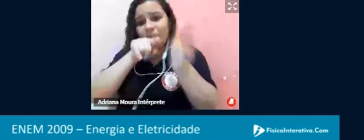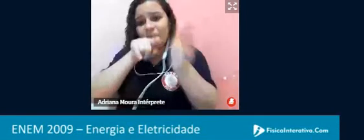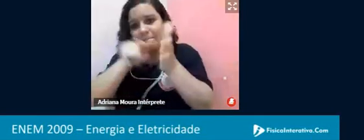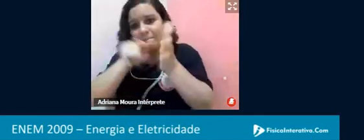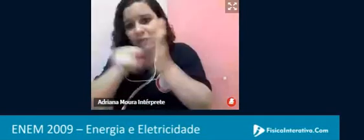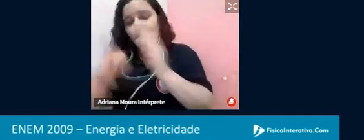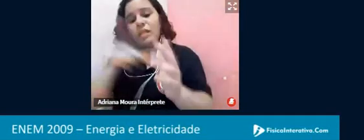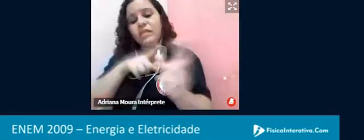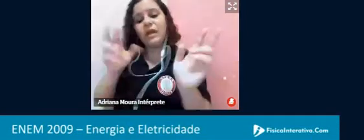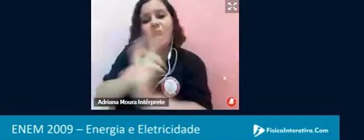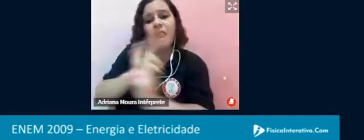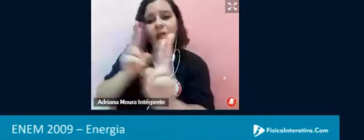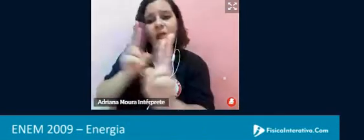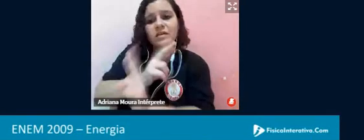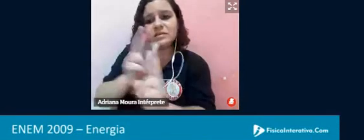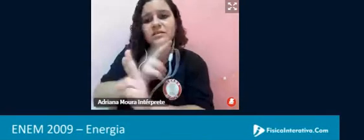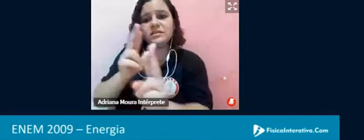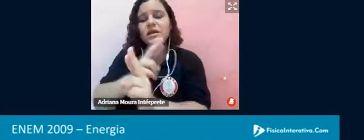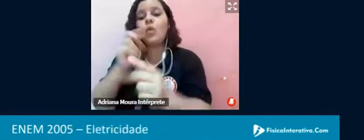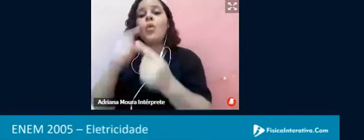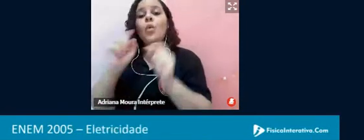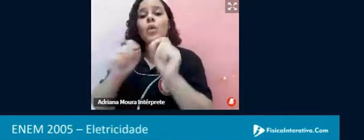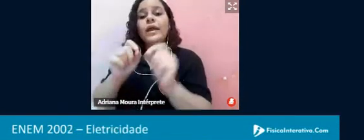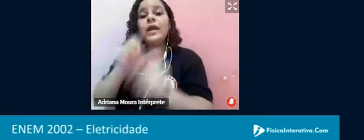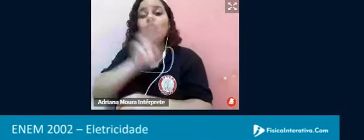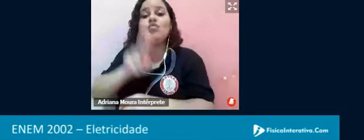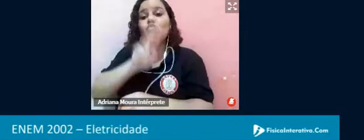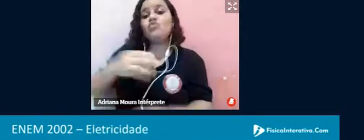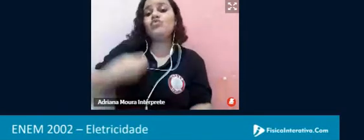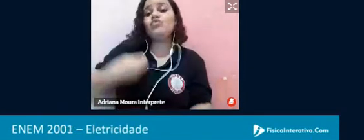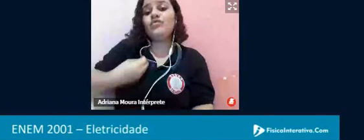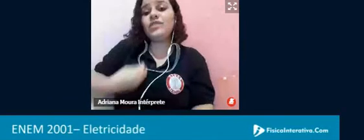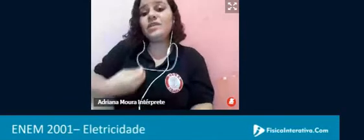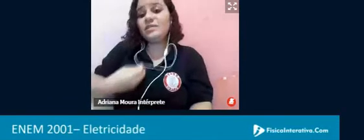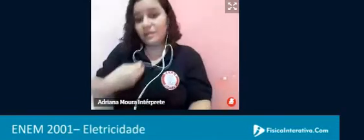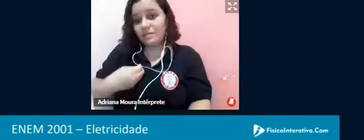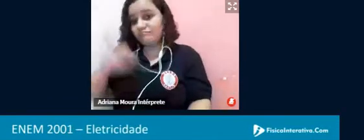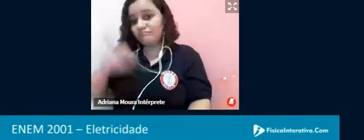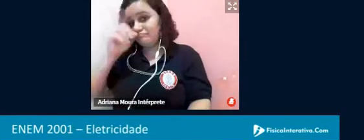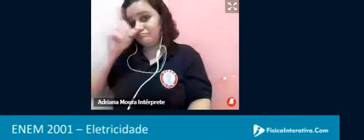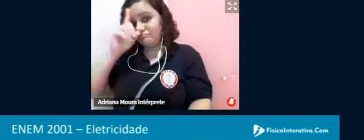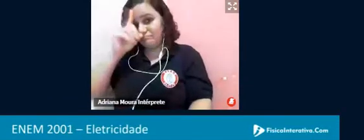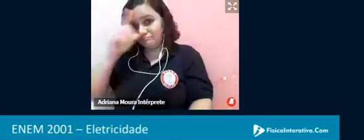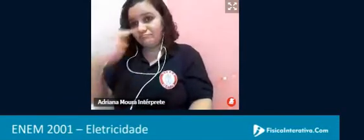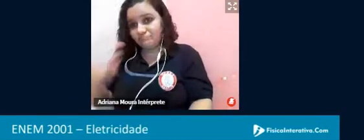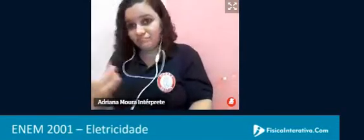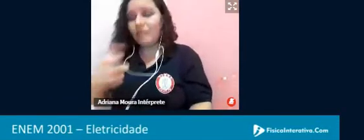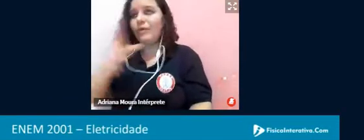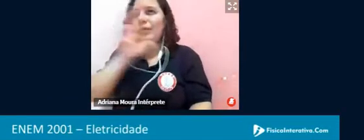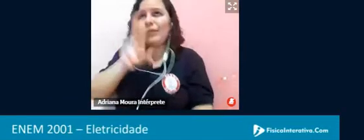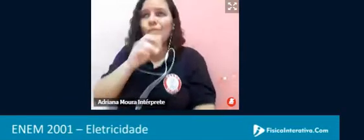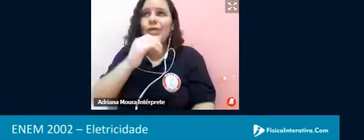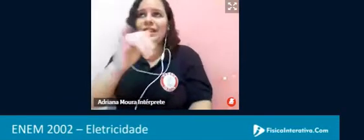relacionadas com aplicações do dia a dia. Deixa eu voltar um pouco aqui. Então, ele vai falar sobre consumo de energia elétrica